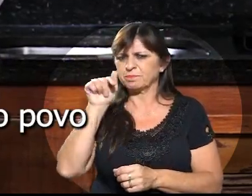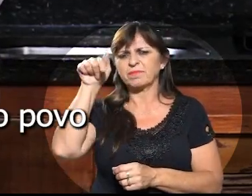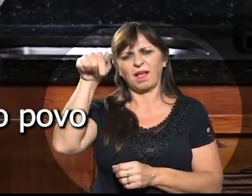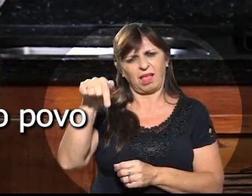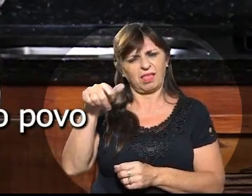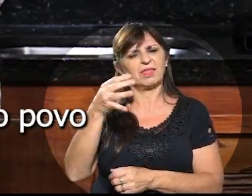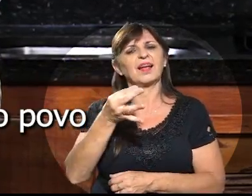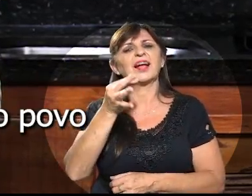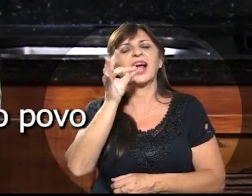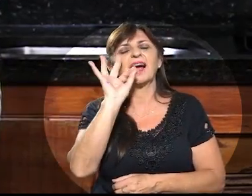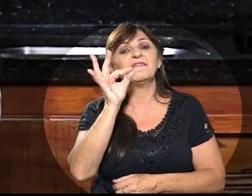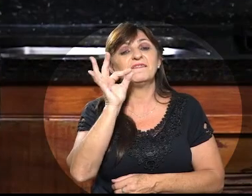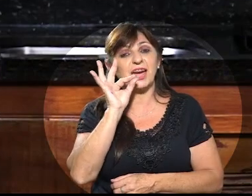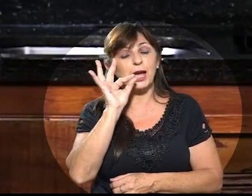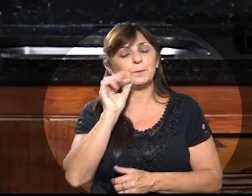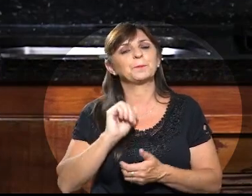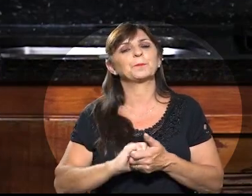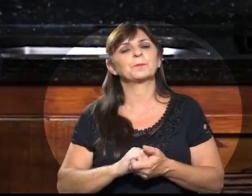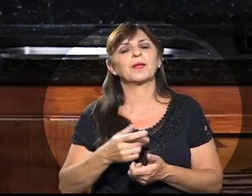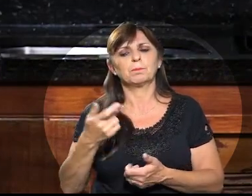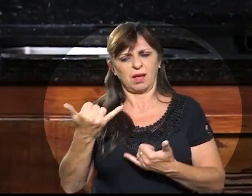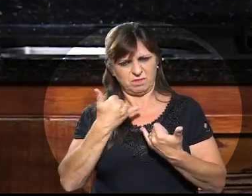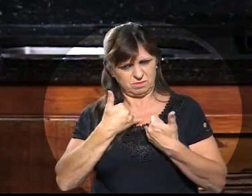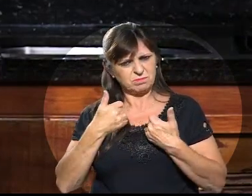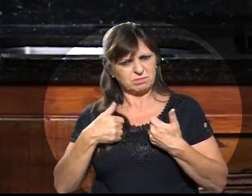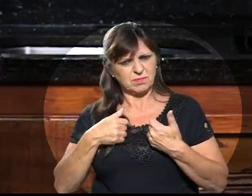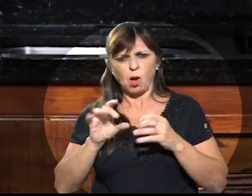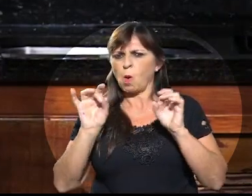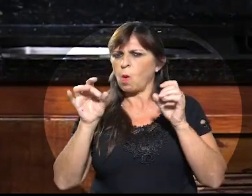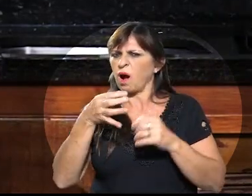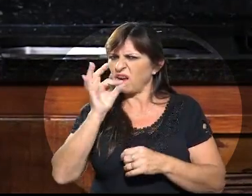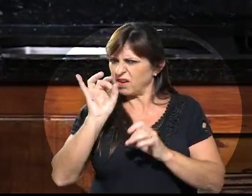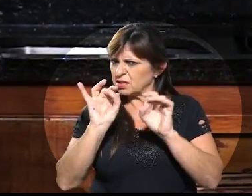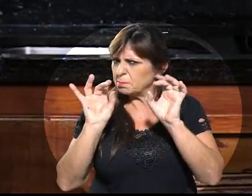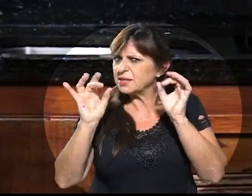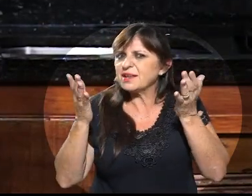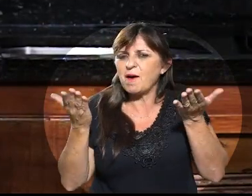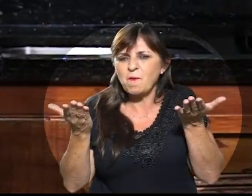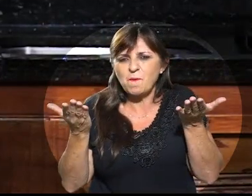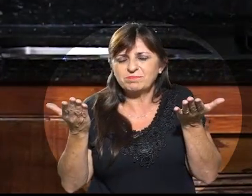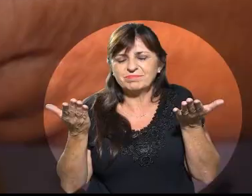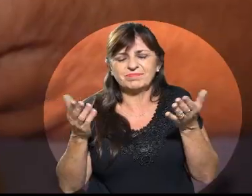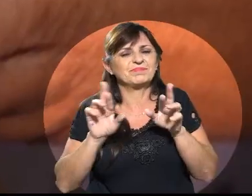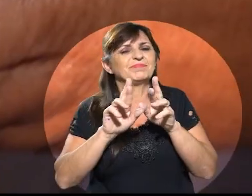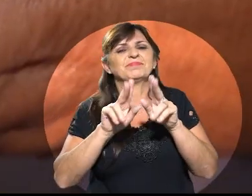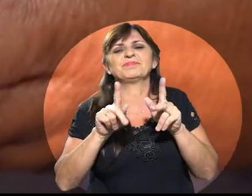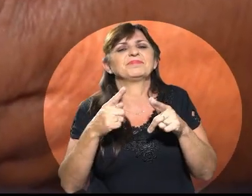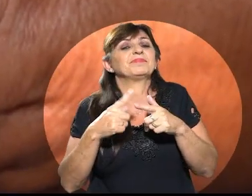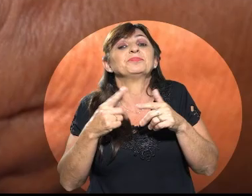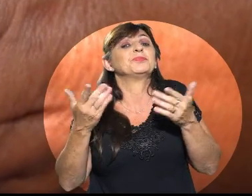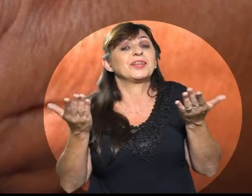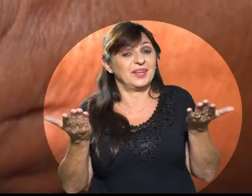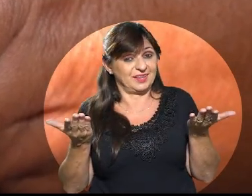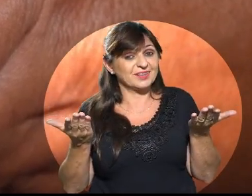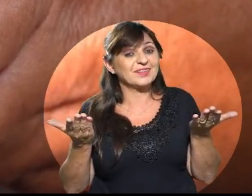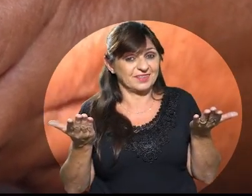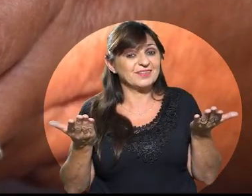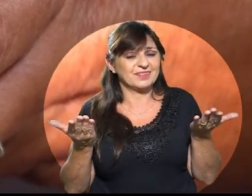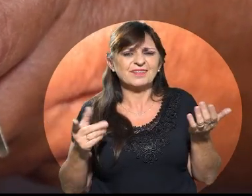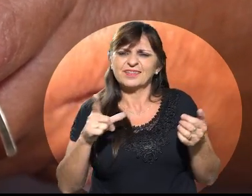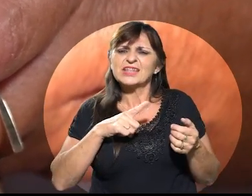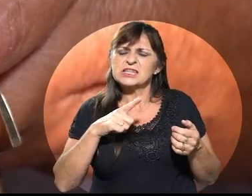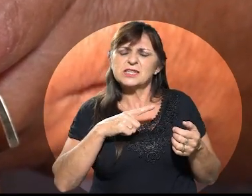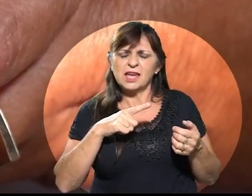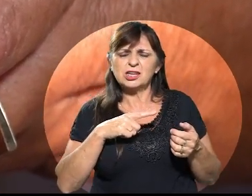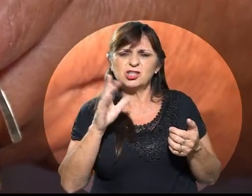legado do povo árabe, né? Sim. Ele é mais fino, ó. Ele é mais fininho do que a moagem. A moagem. A moagem é mais